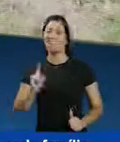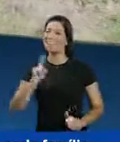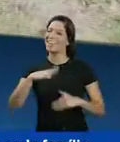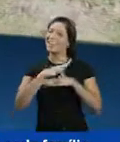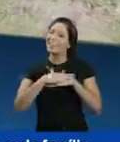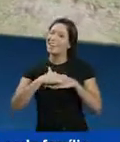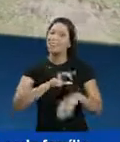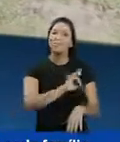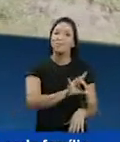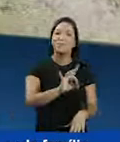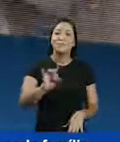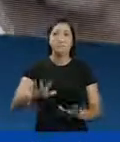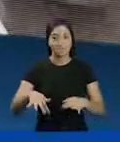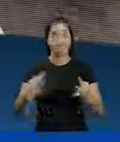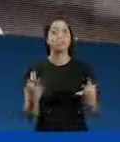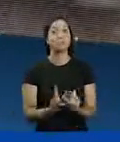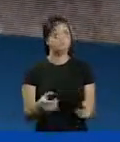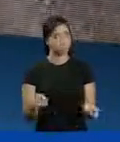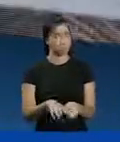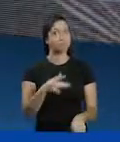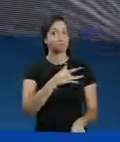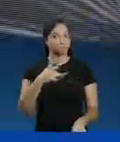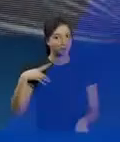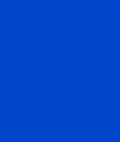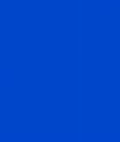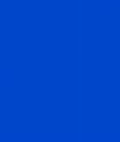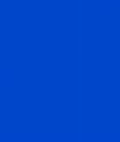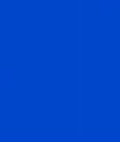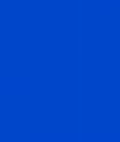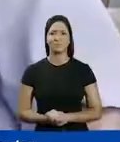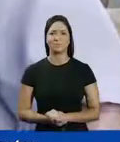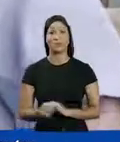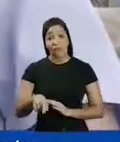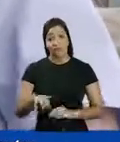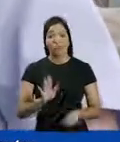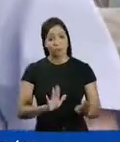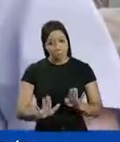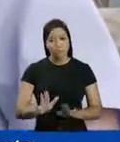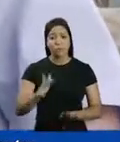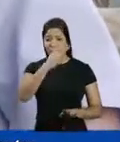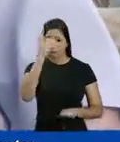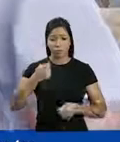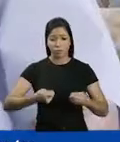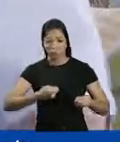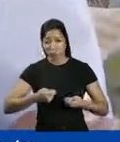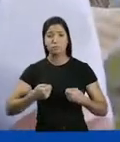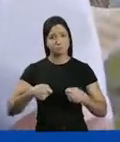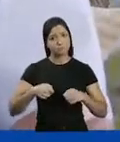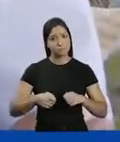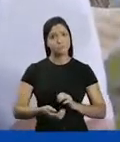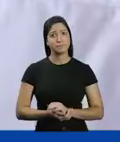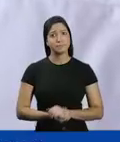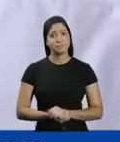é um gesto de carinho com cada família uma questão também de saúde pública em São cuidado que todo administrador tem que